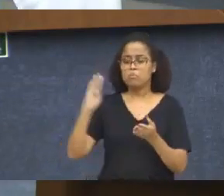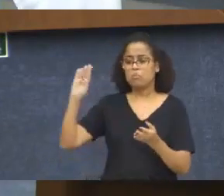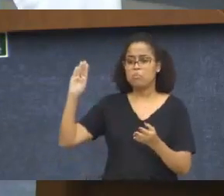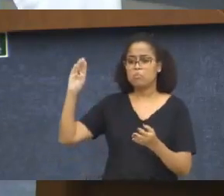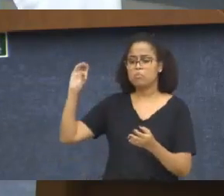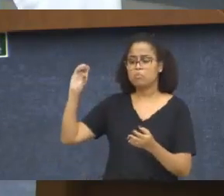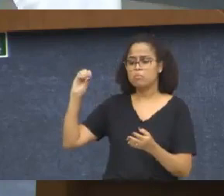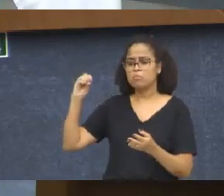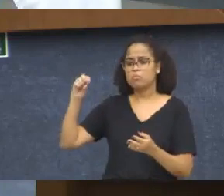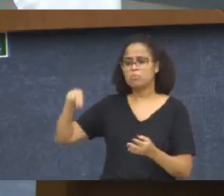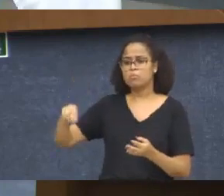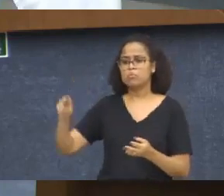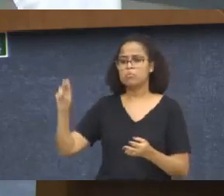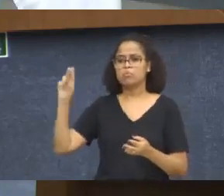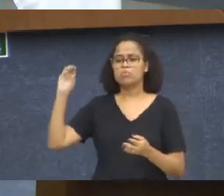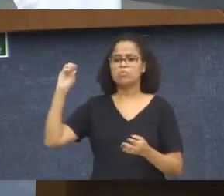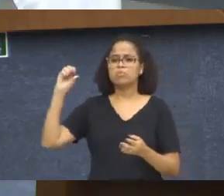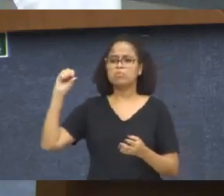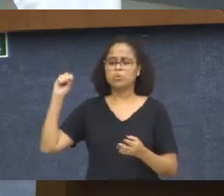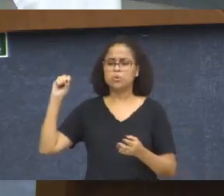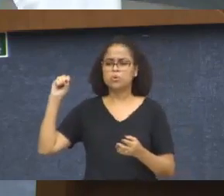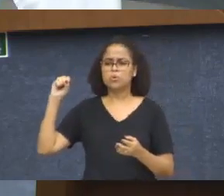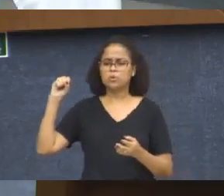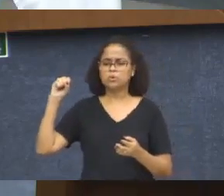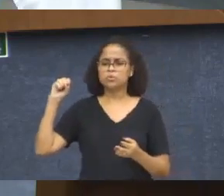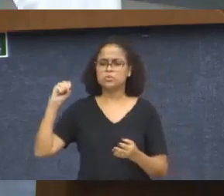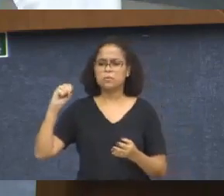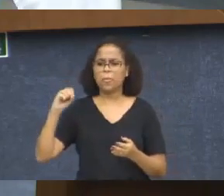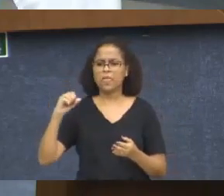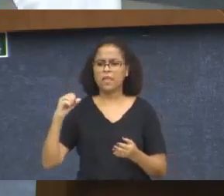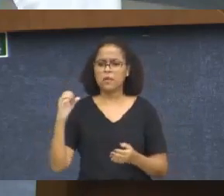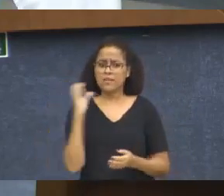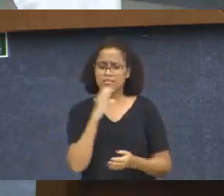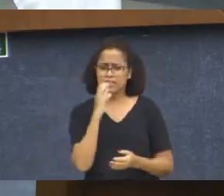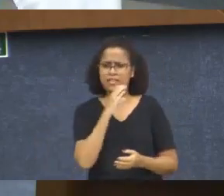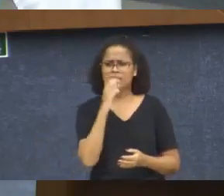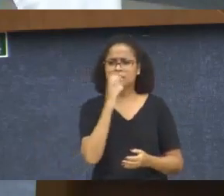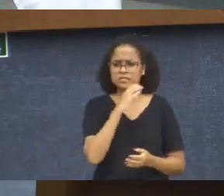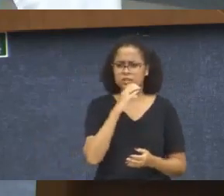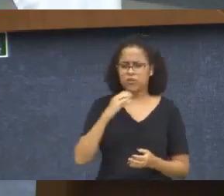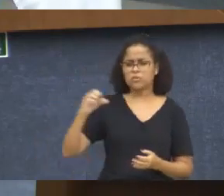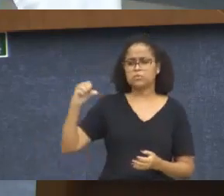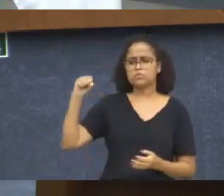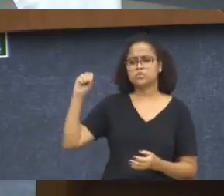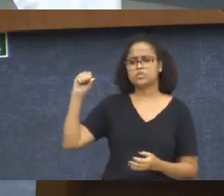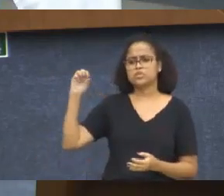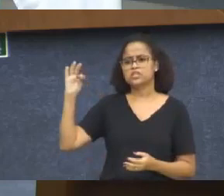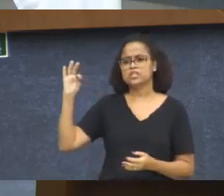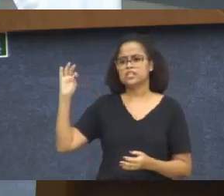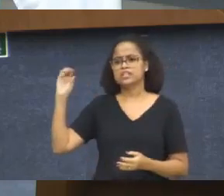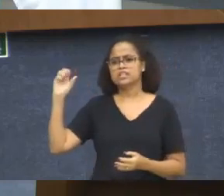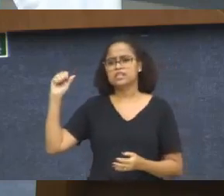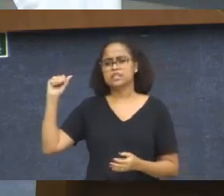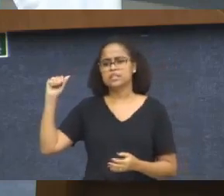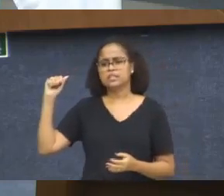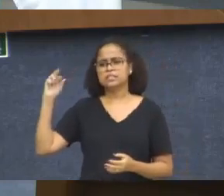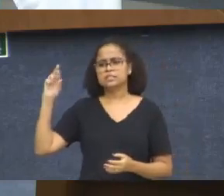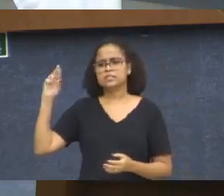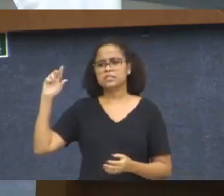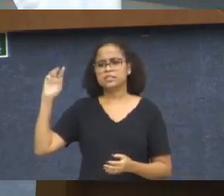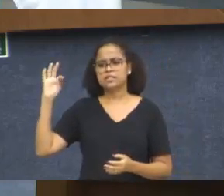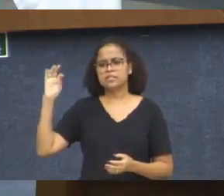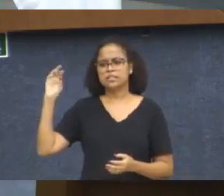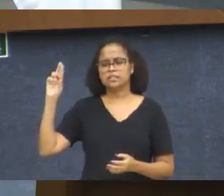a gente pode fazer o CID municipal, aquele projeto de aceleração de startups no município. E também acordos de parceria